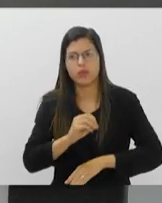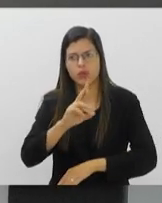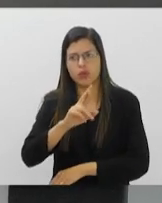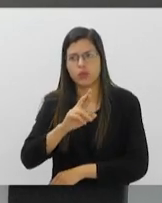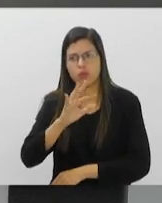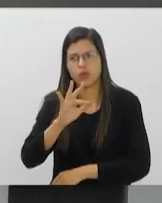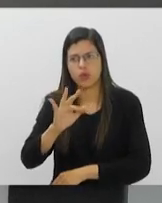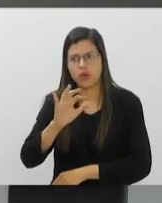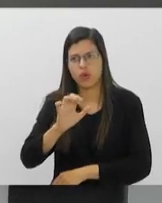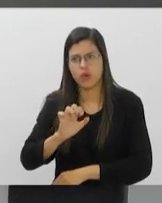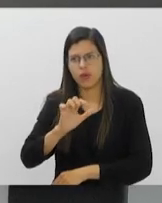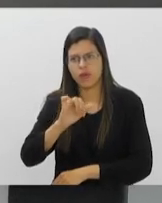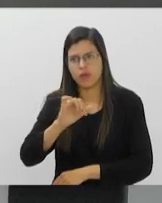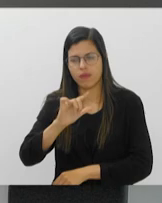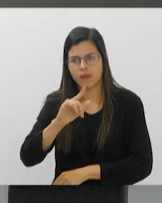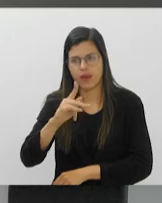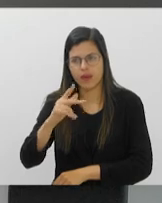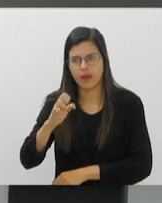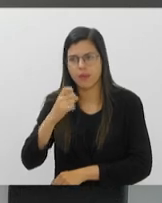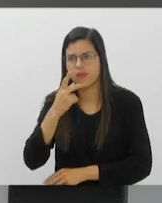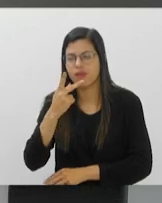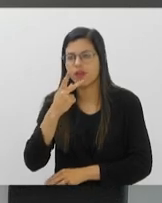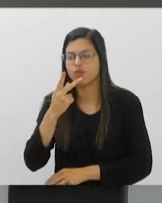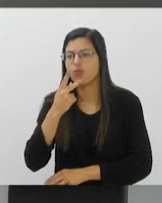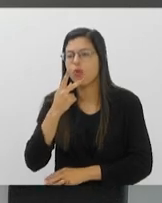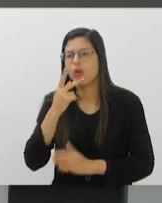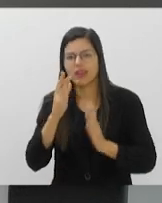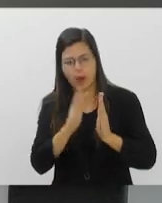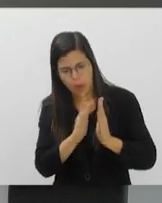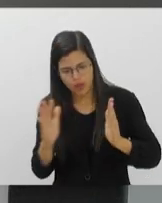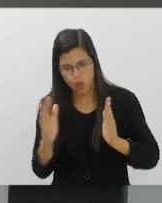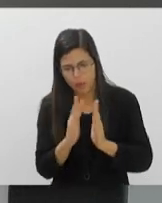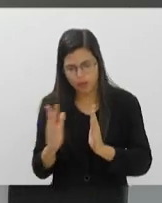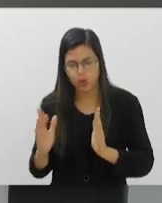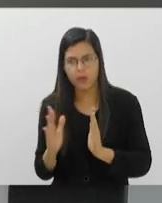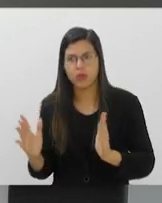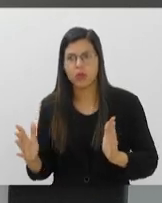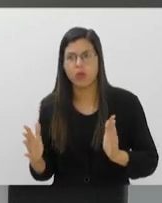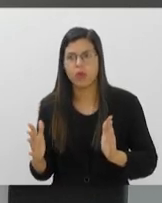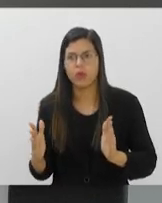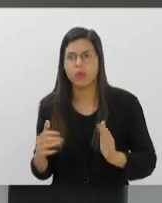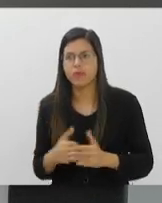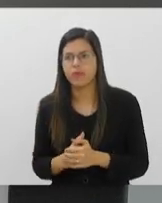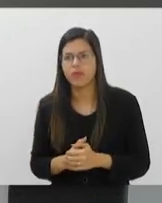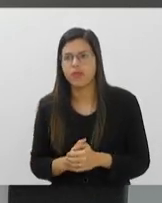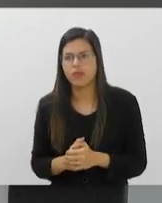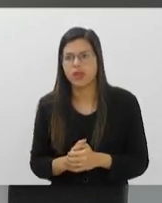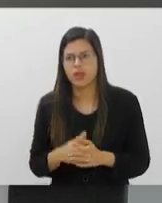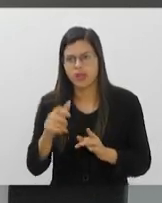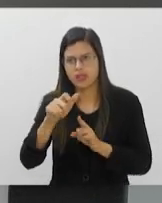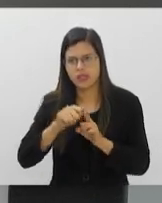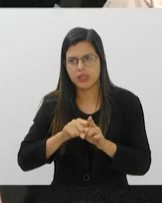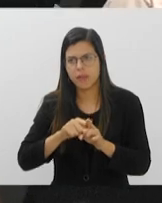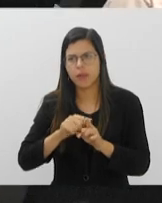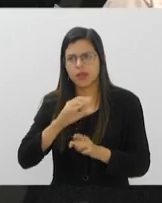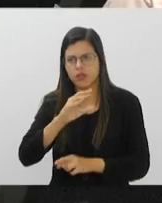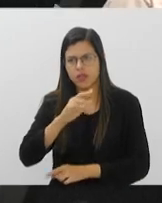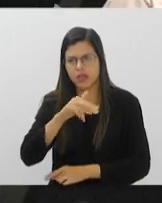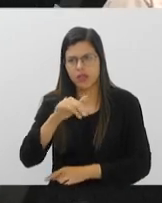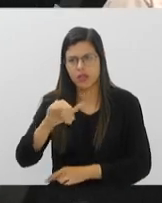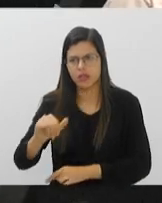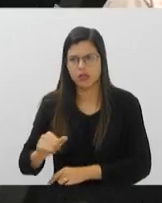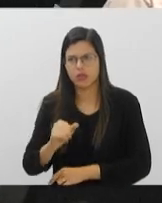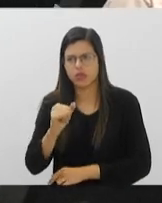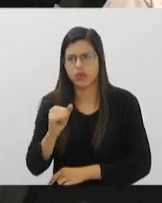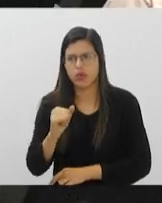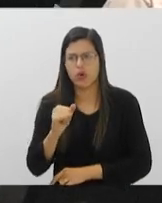citou aqui 36 que virou 116 que virou mais um monte de coisa né Doutor vou levar isso pro fío esse mês esse mês lá no no CNJ pra gente